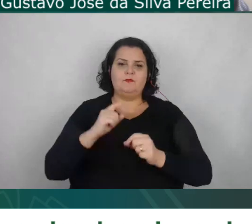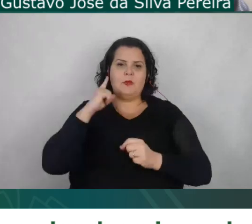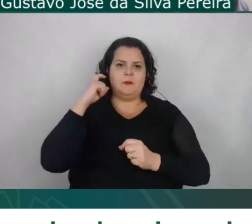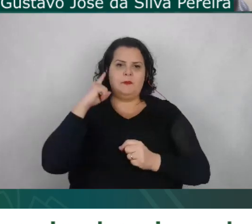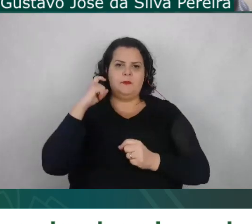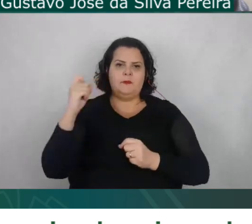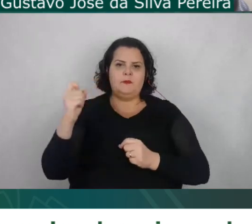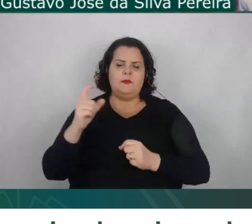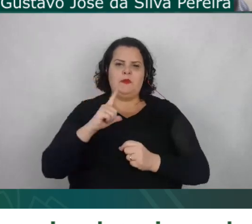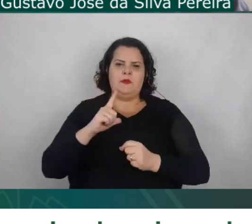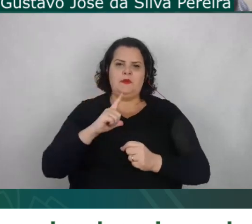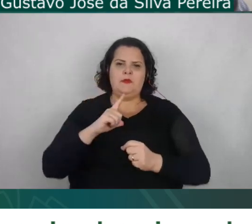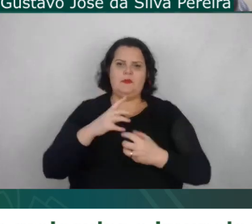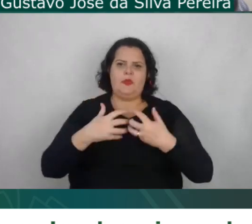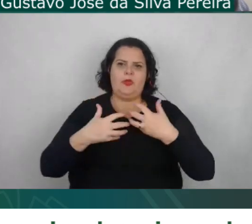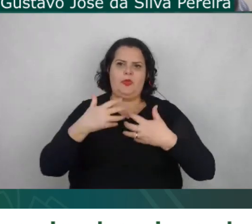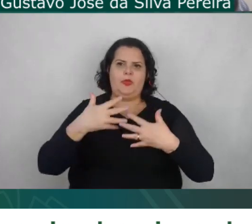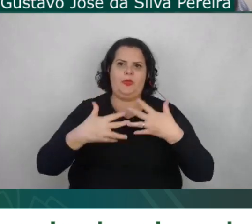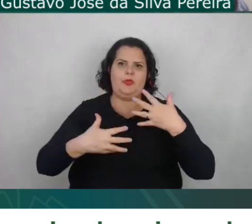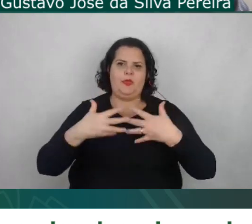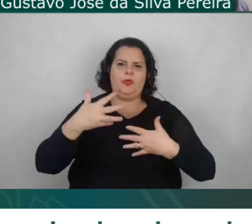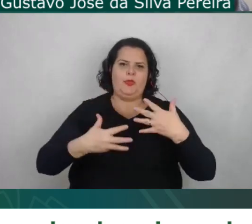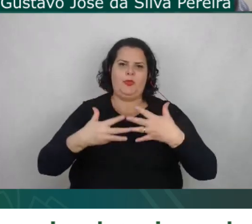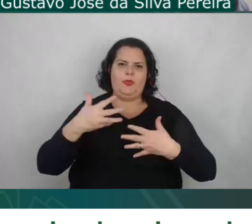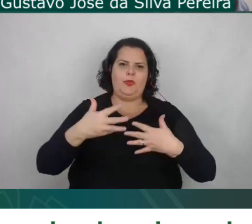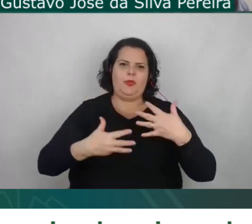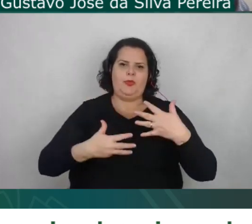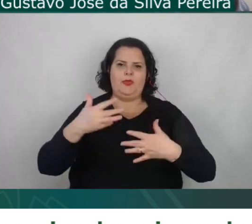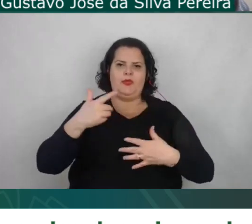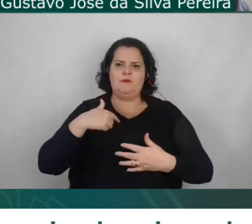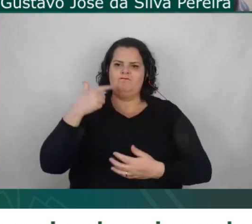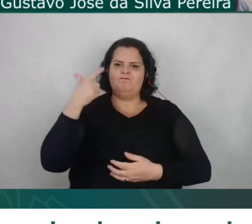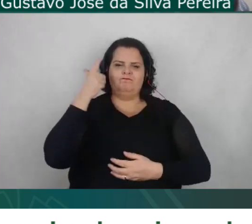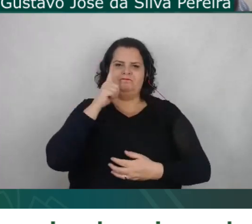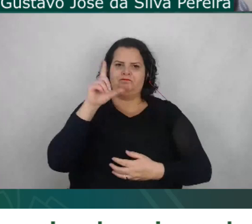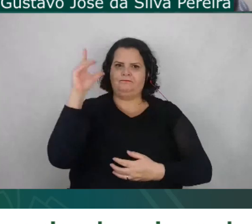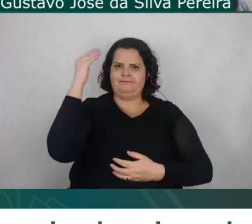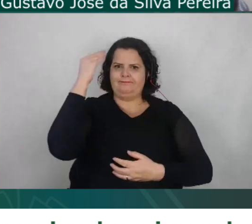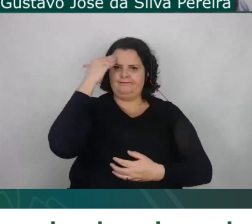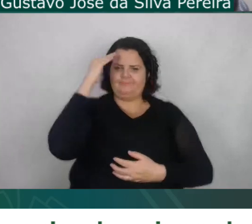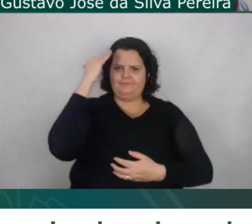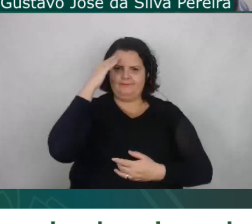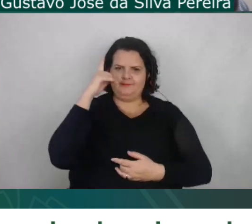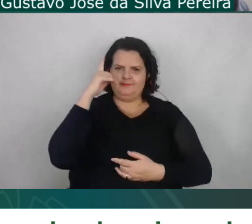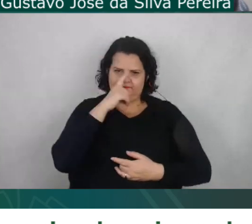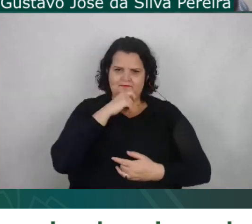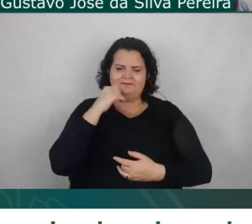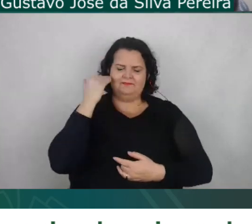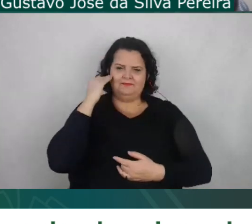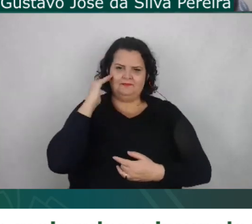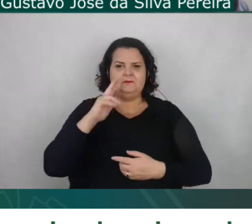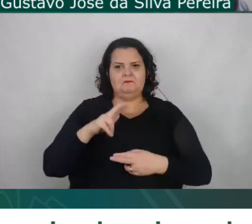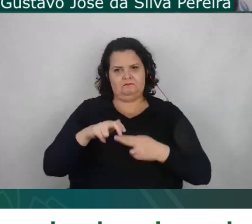vá acumulando mutações. Né? Agora,